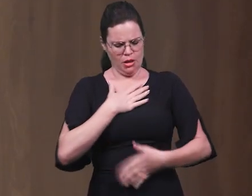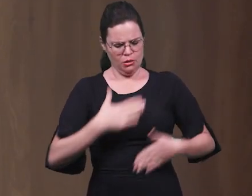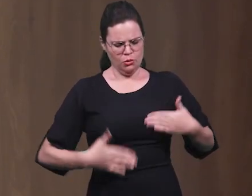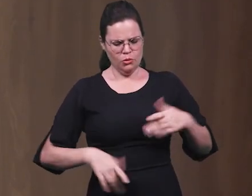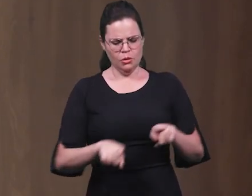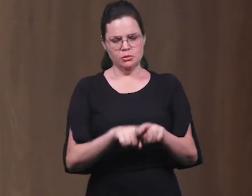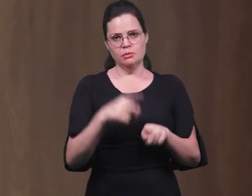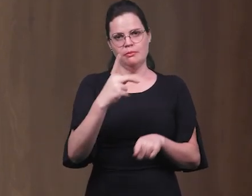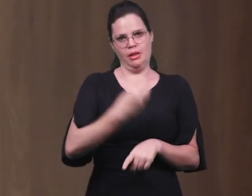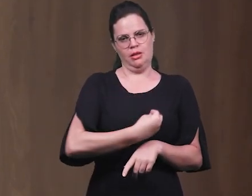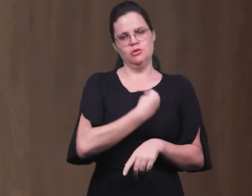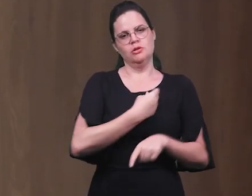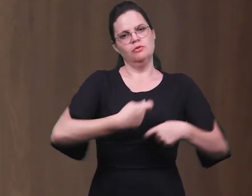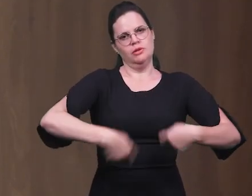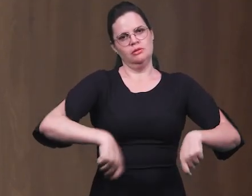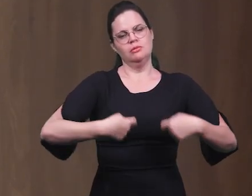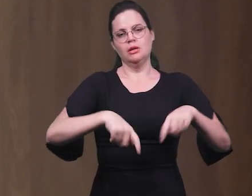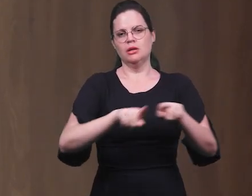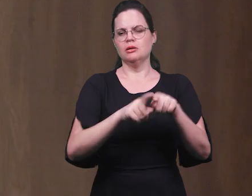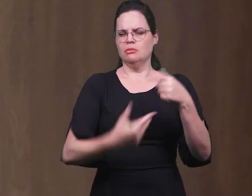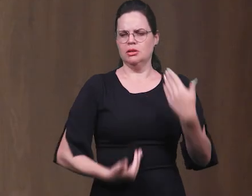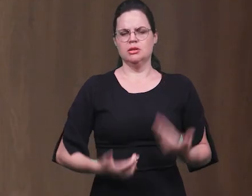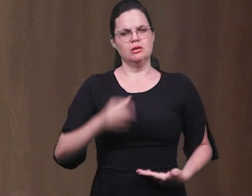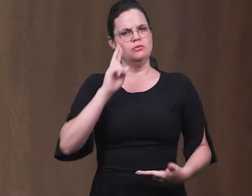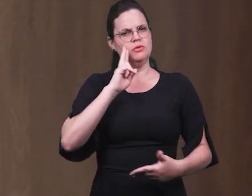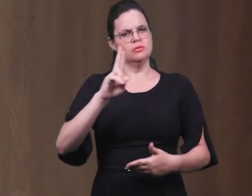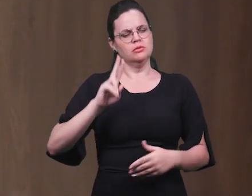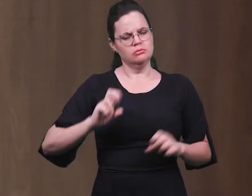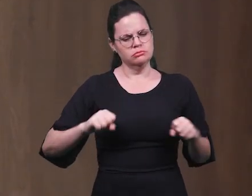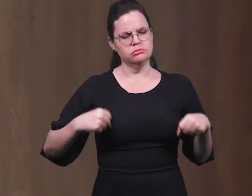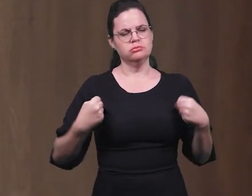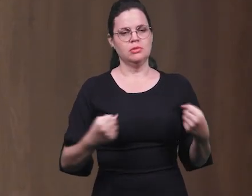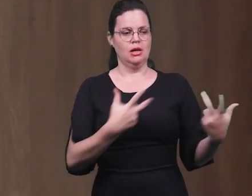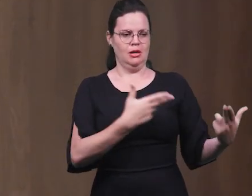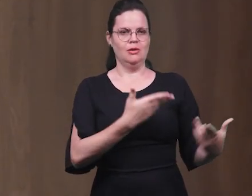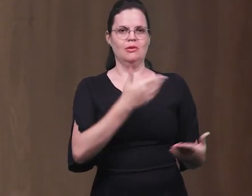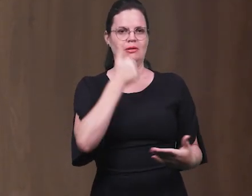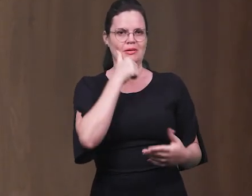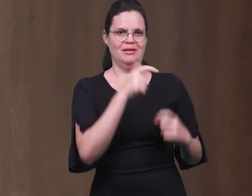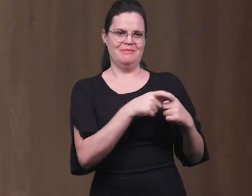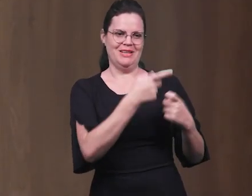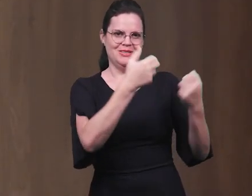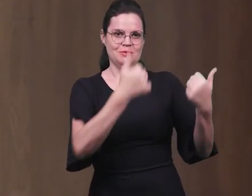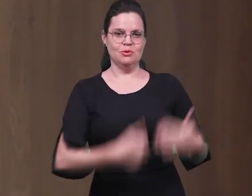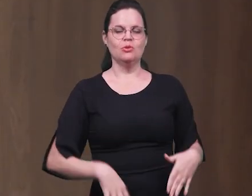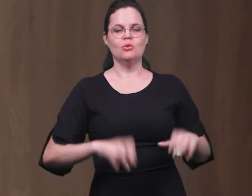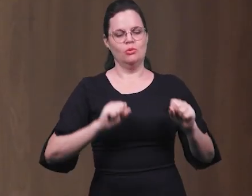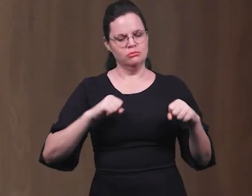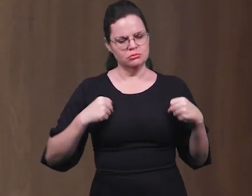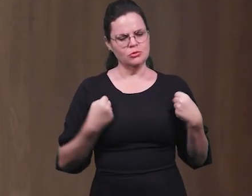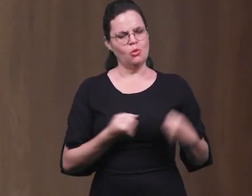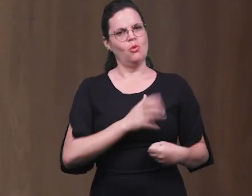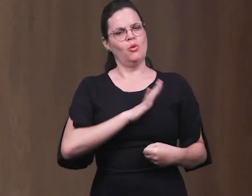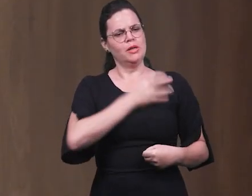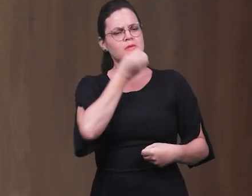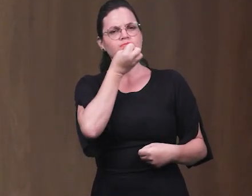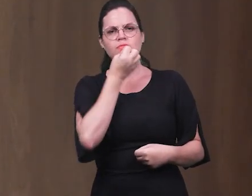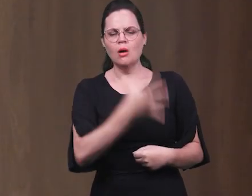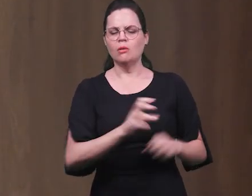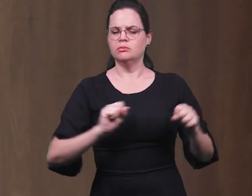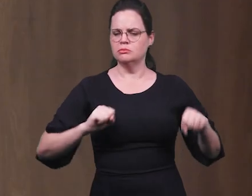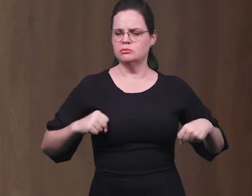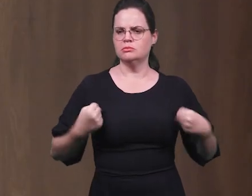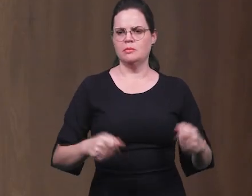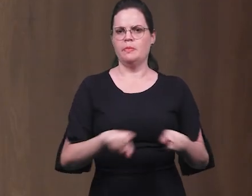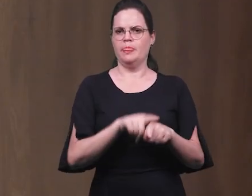corpo, da sua vida e possam servir ao Senhor, como a doutora disse, né, com interesse de coração,